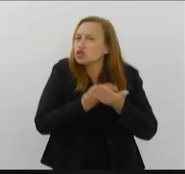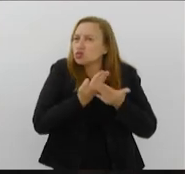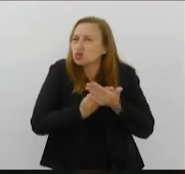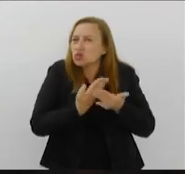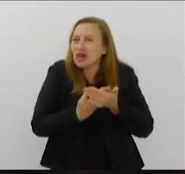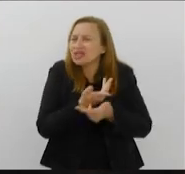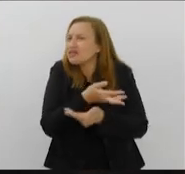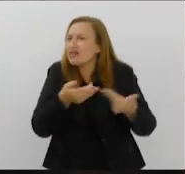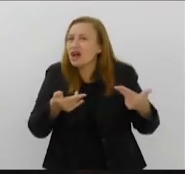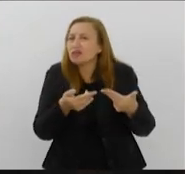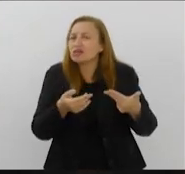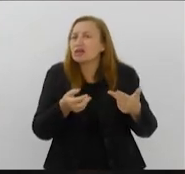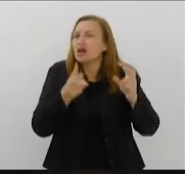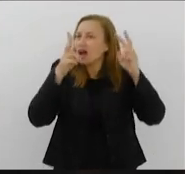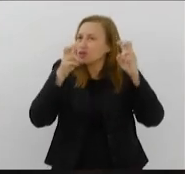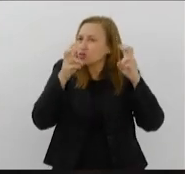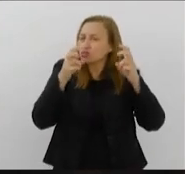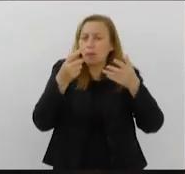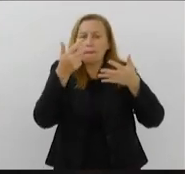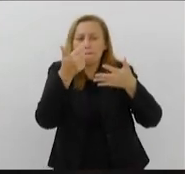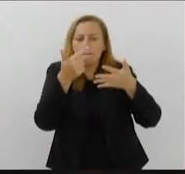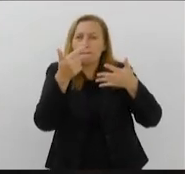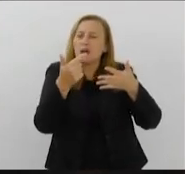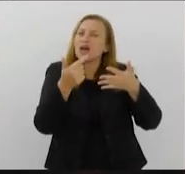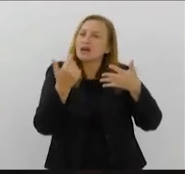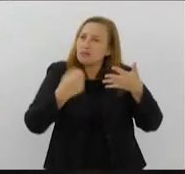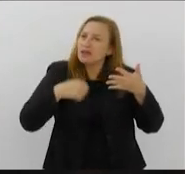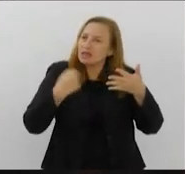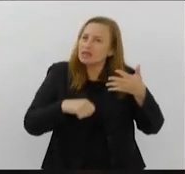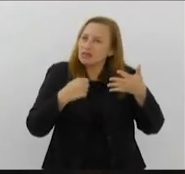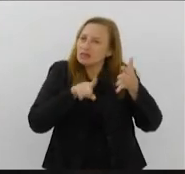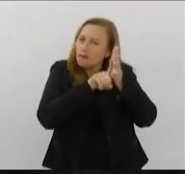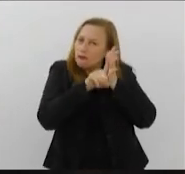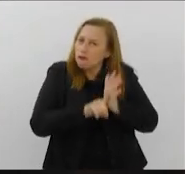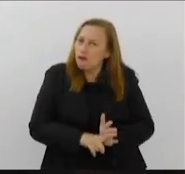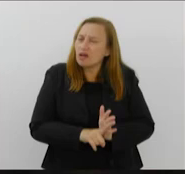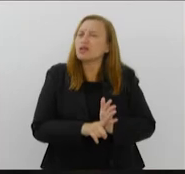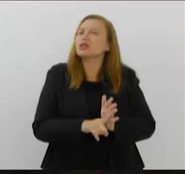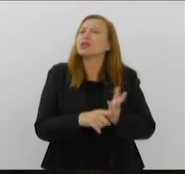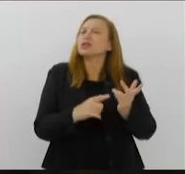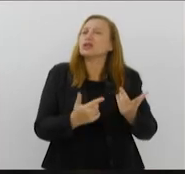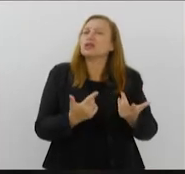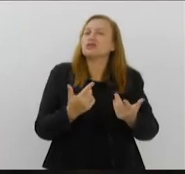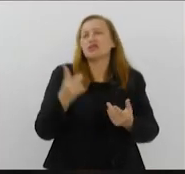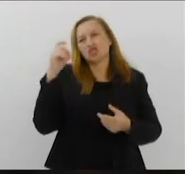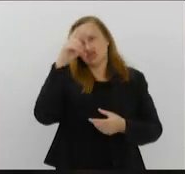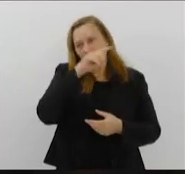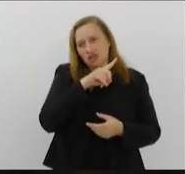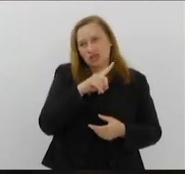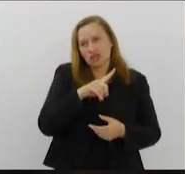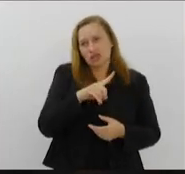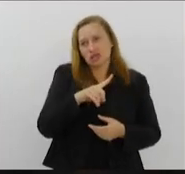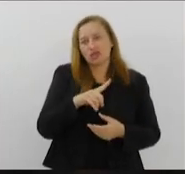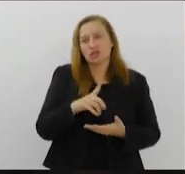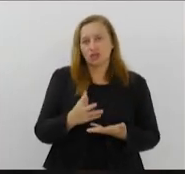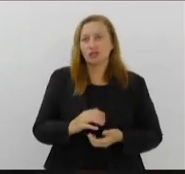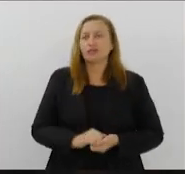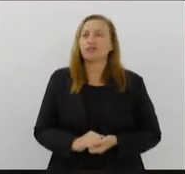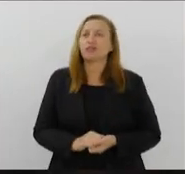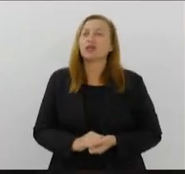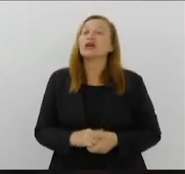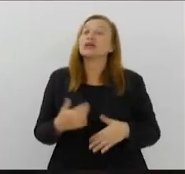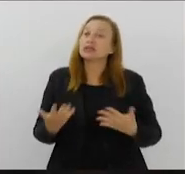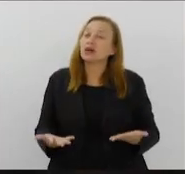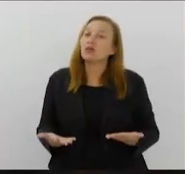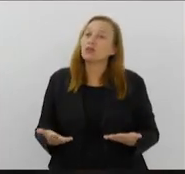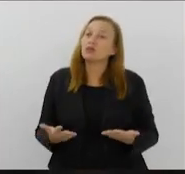tem tantas questões que a gente precisa levantar, né, que fica muito difícil a gente olhar as coisas com falta de profundidade. Então, é um